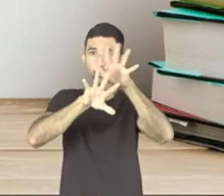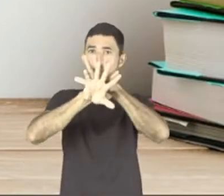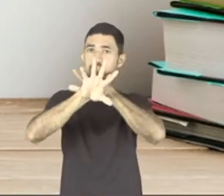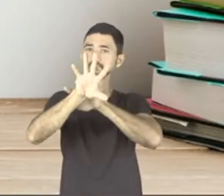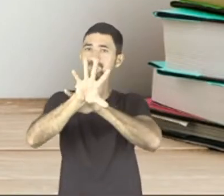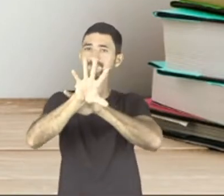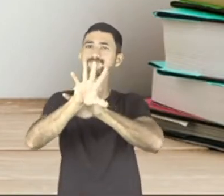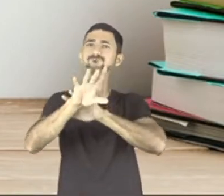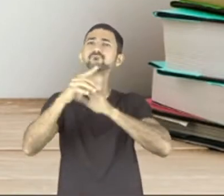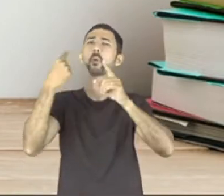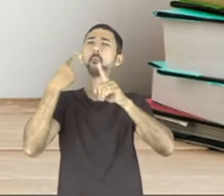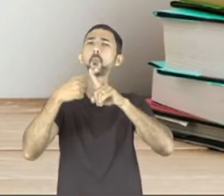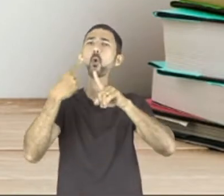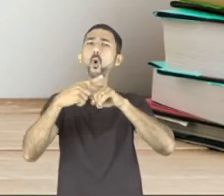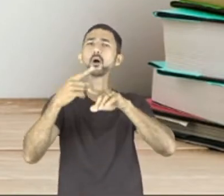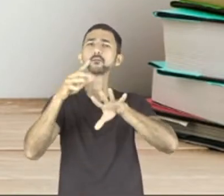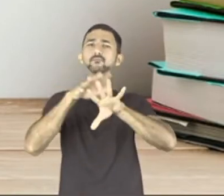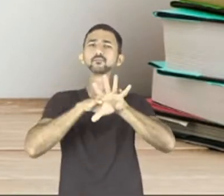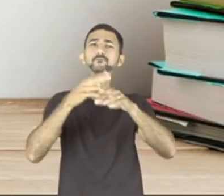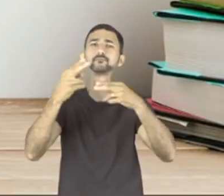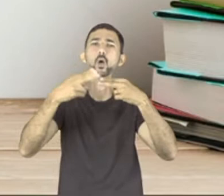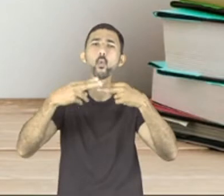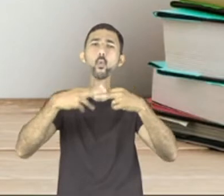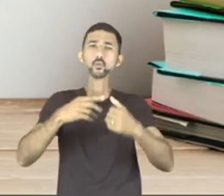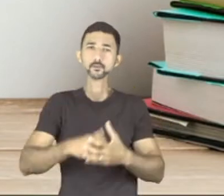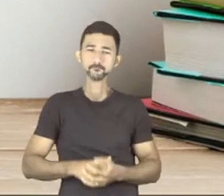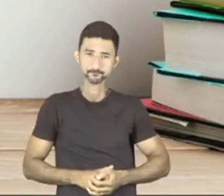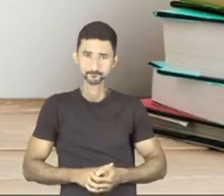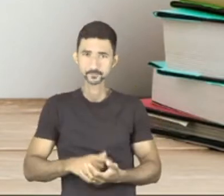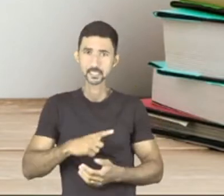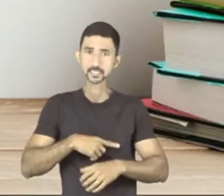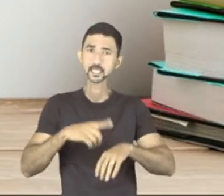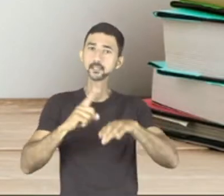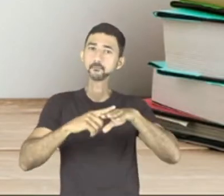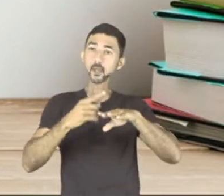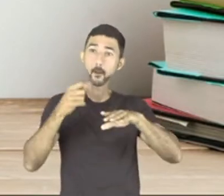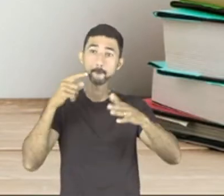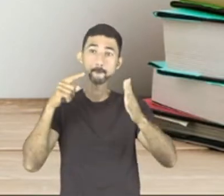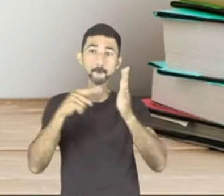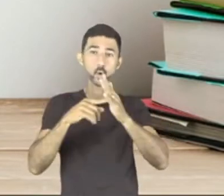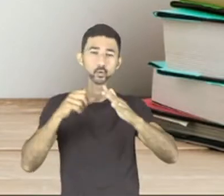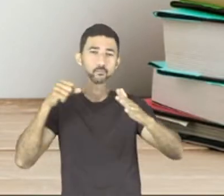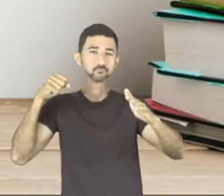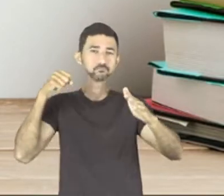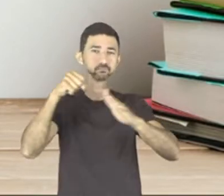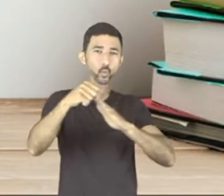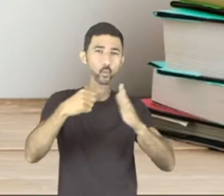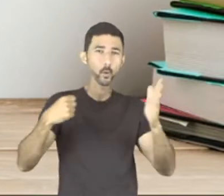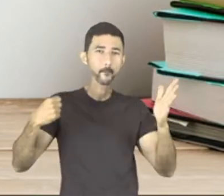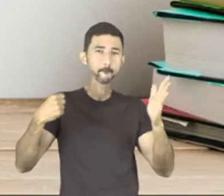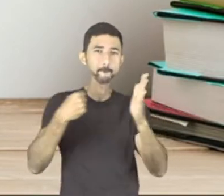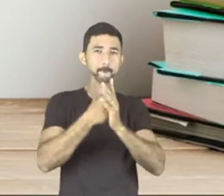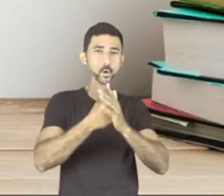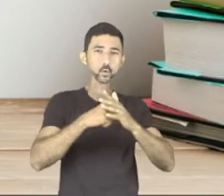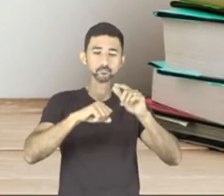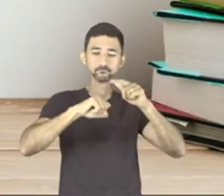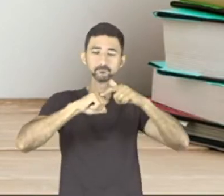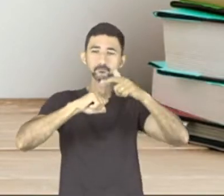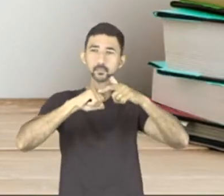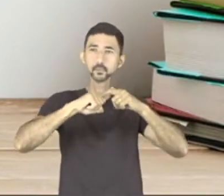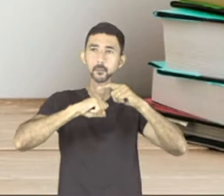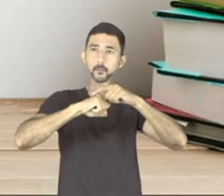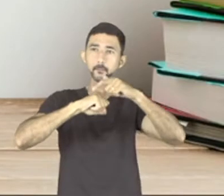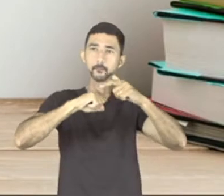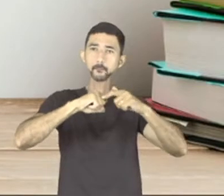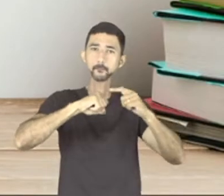eles usam luvas? Porque também existe a pontuação de soco. E essa luva também tem sensor